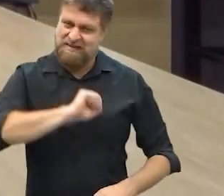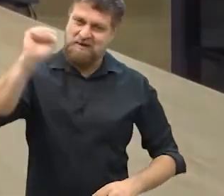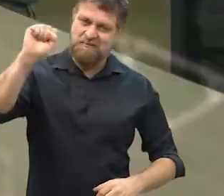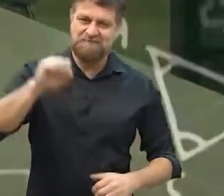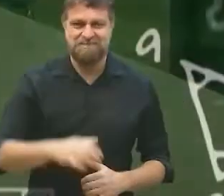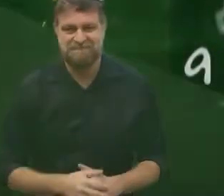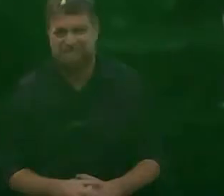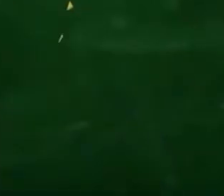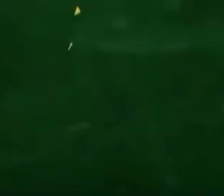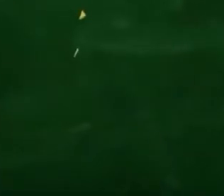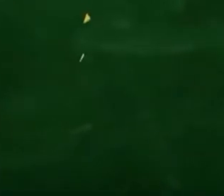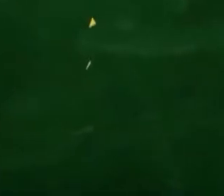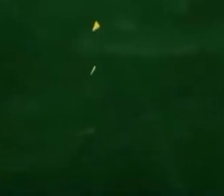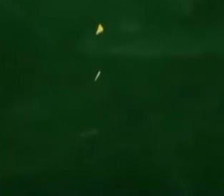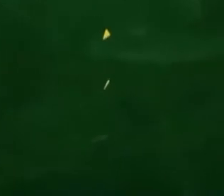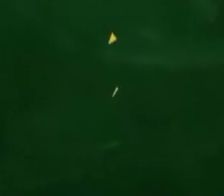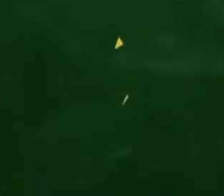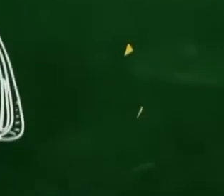valeu.